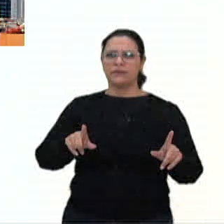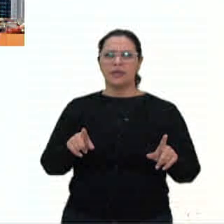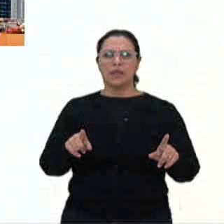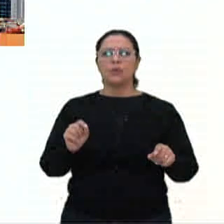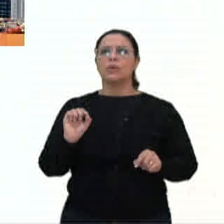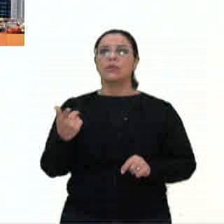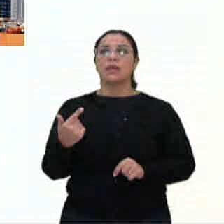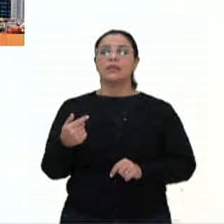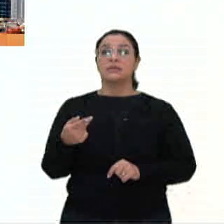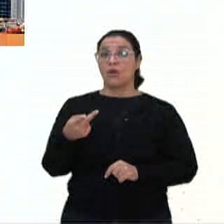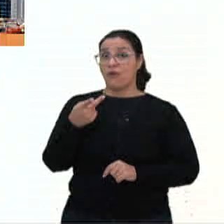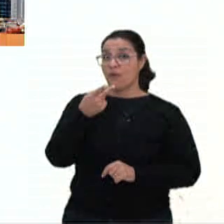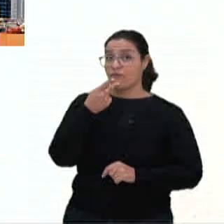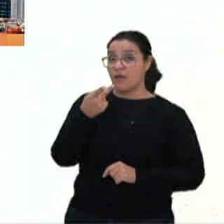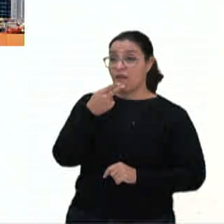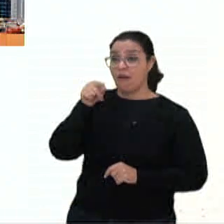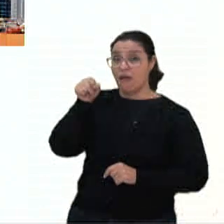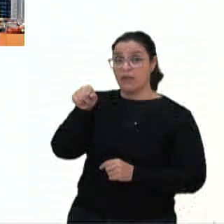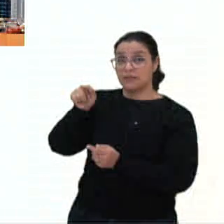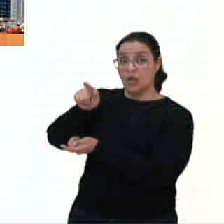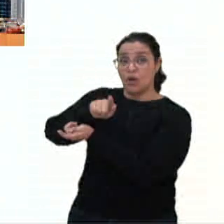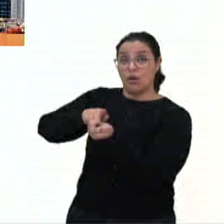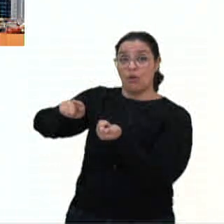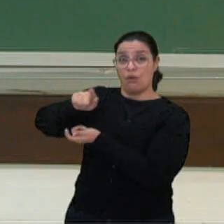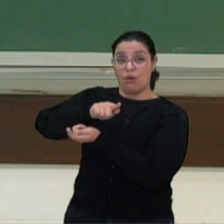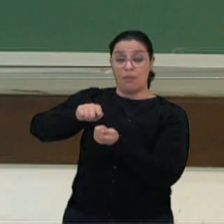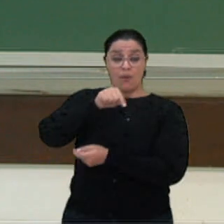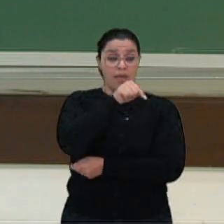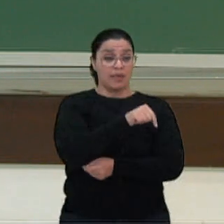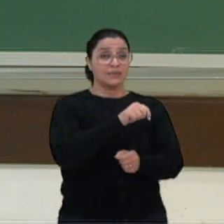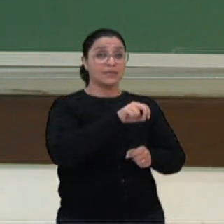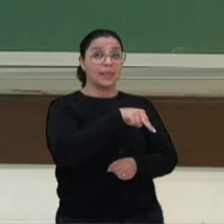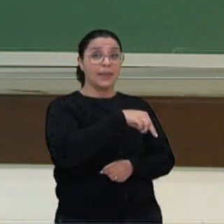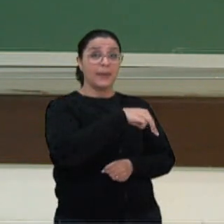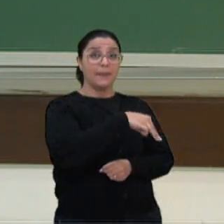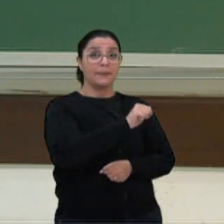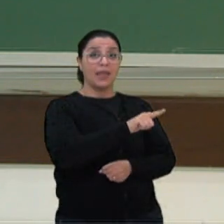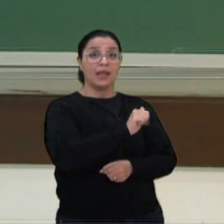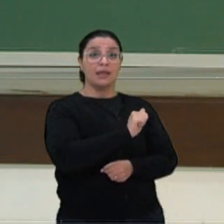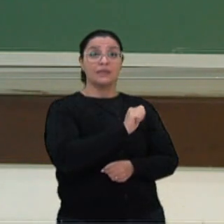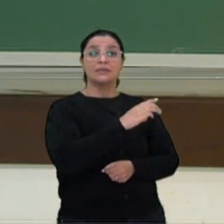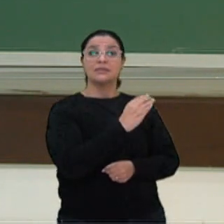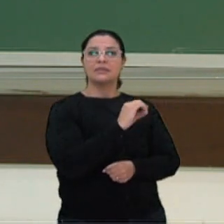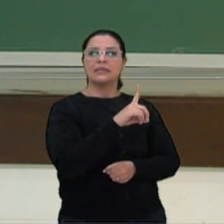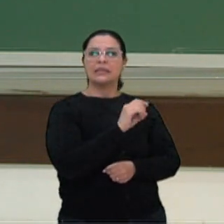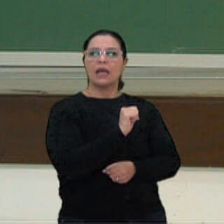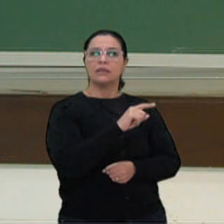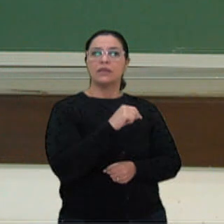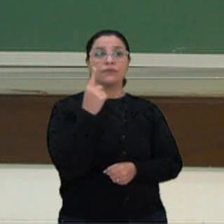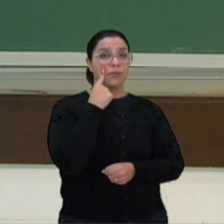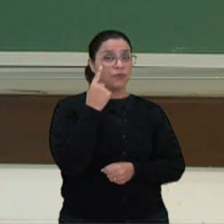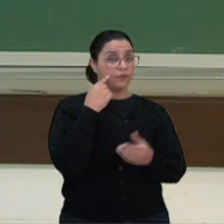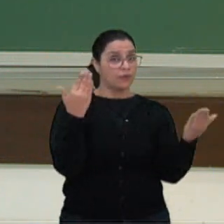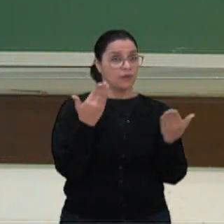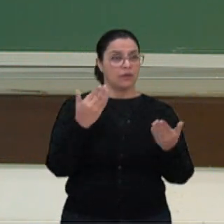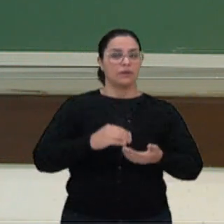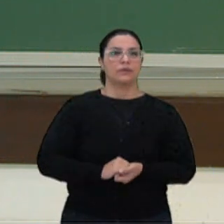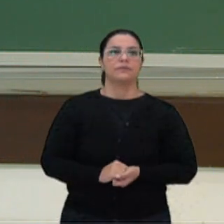eu falar que é uma cidade global e uma megacidade, ok? Então, vamos ver lá.